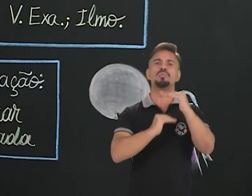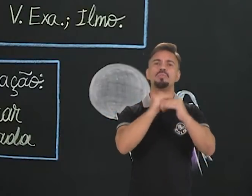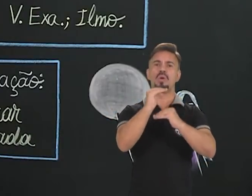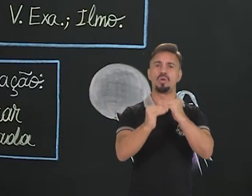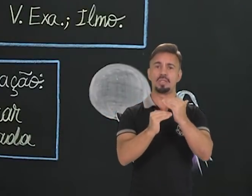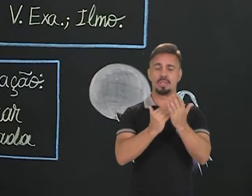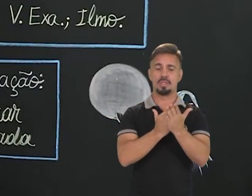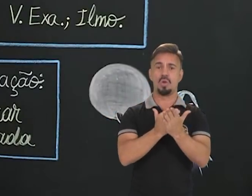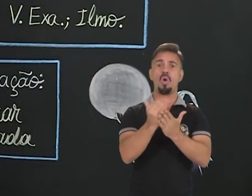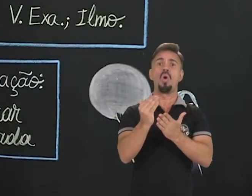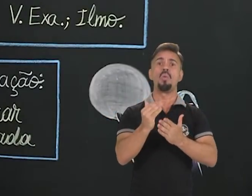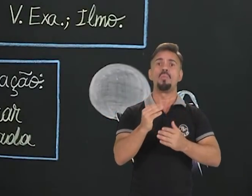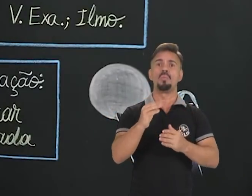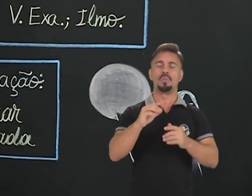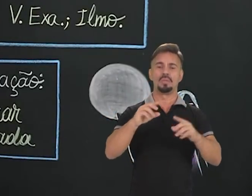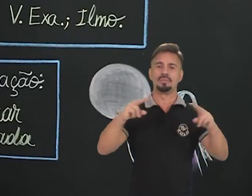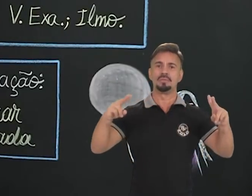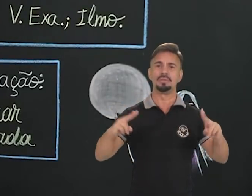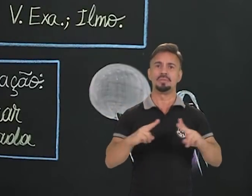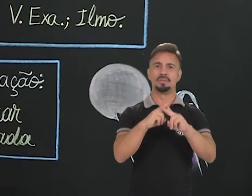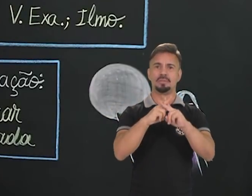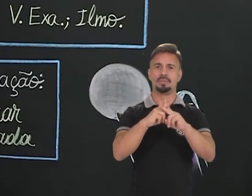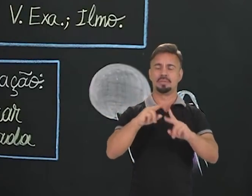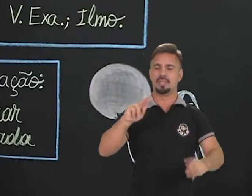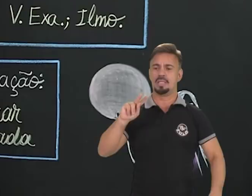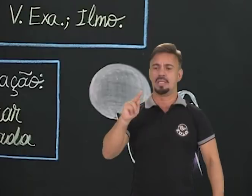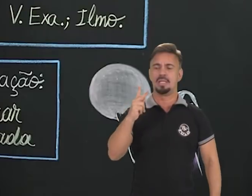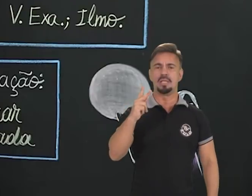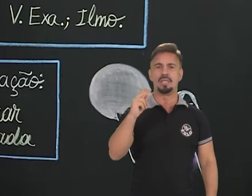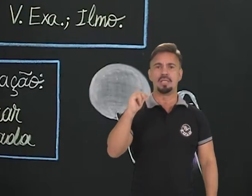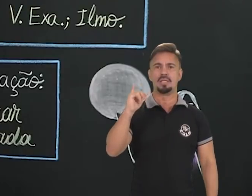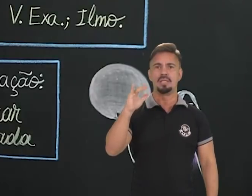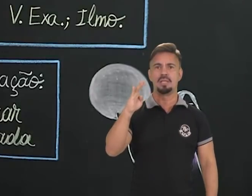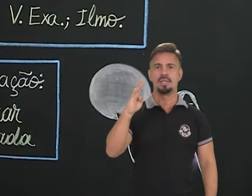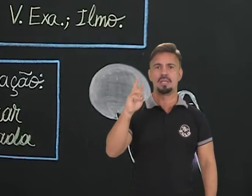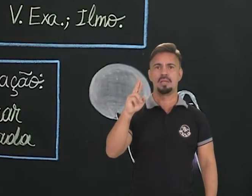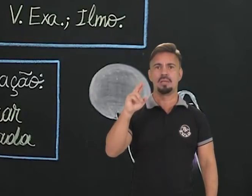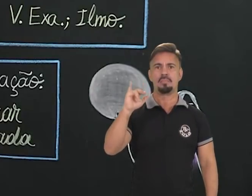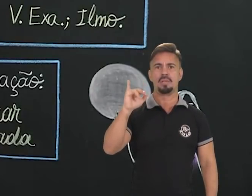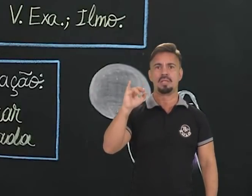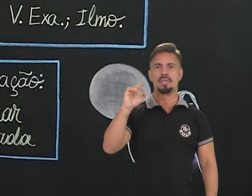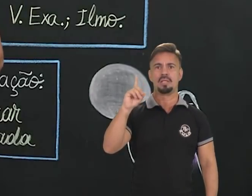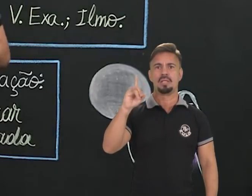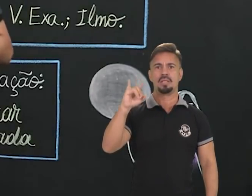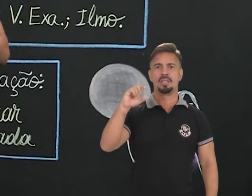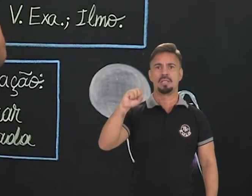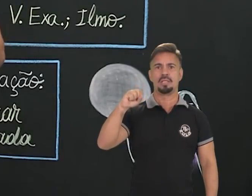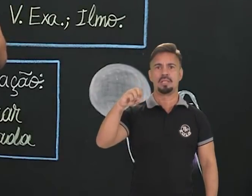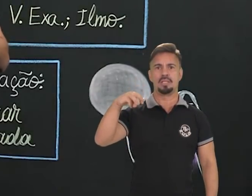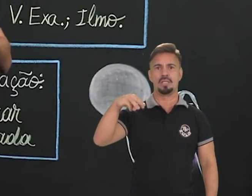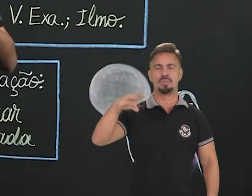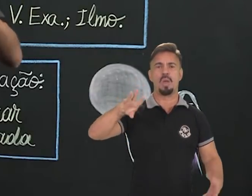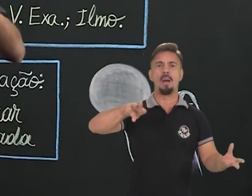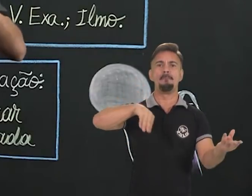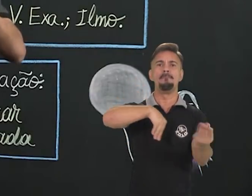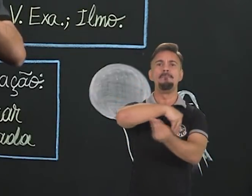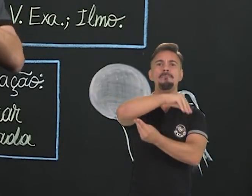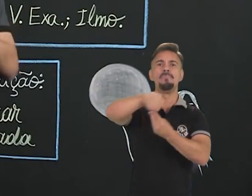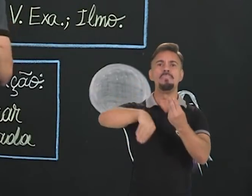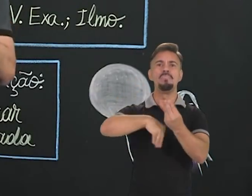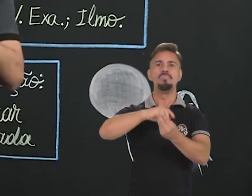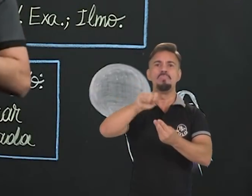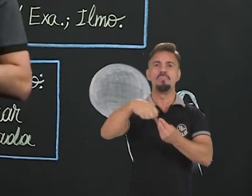processos, começando a partir do hibridismo. Que processo é esse? O hibridismo é uma mistura, né? É uma possibilidade